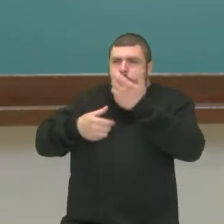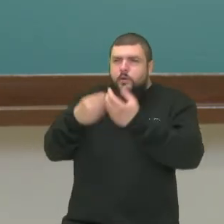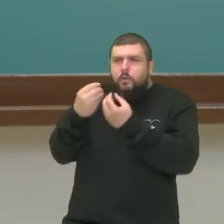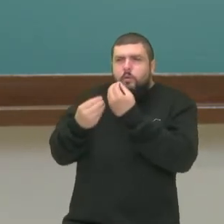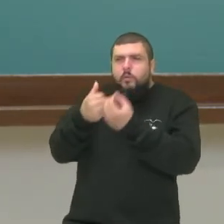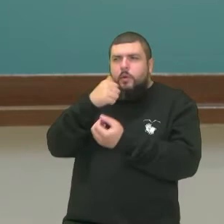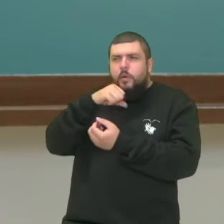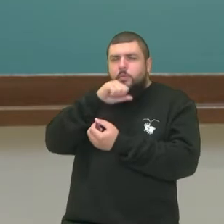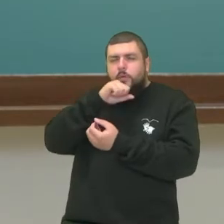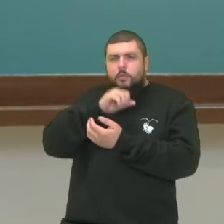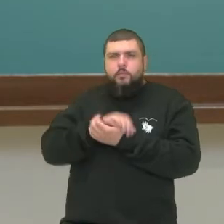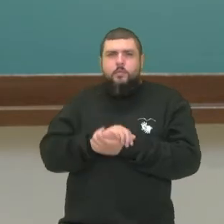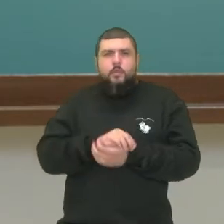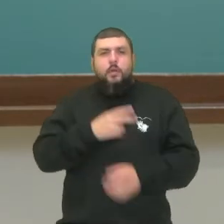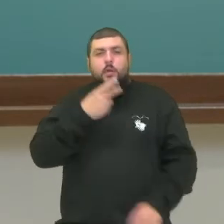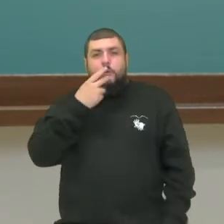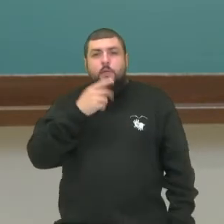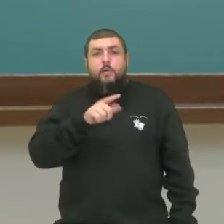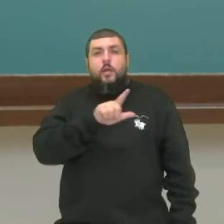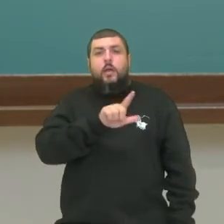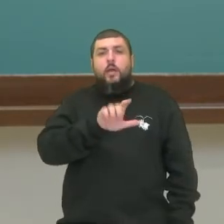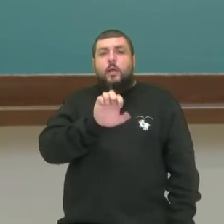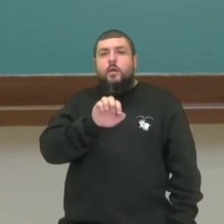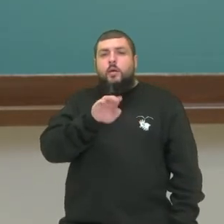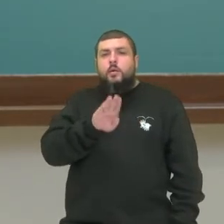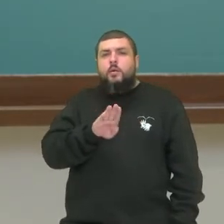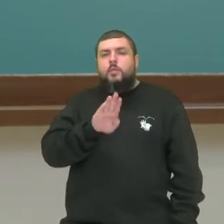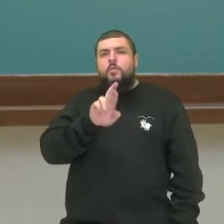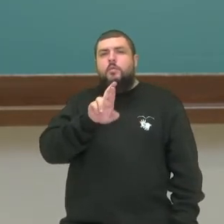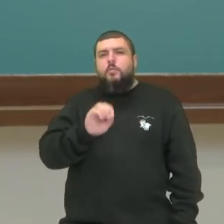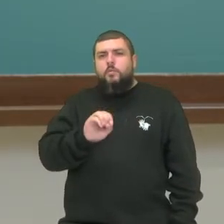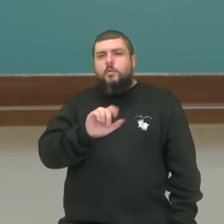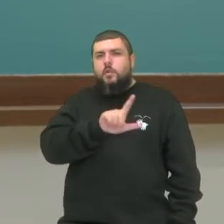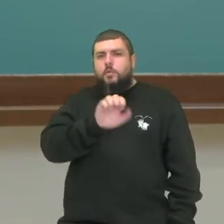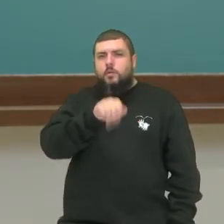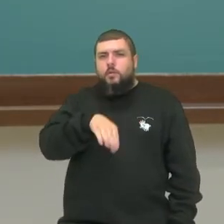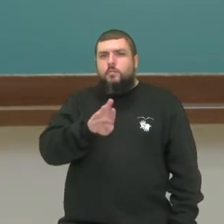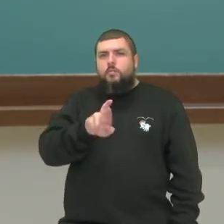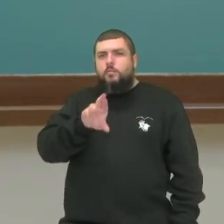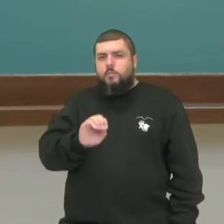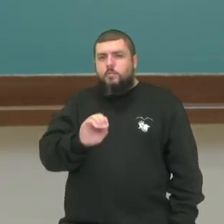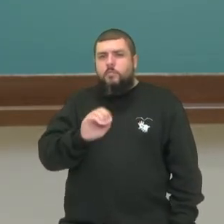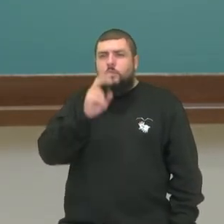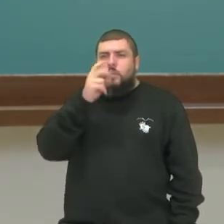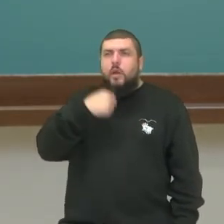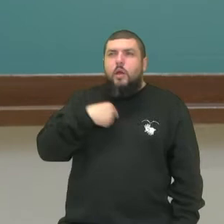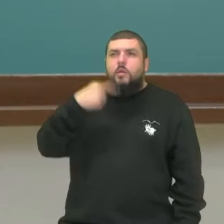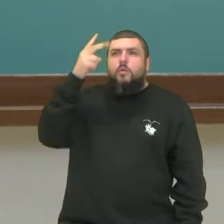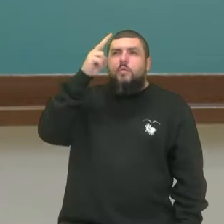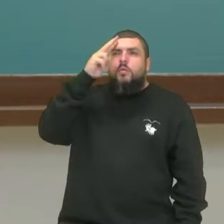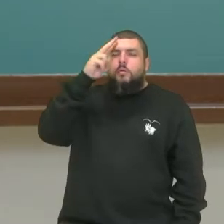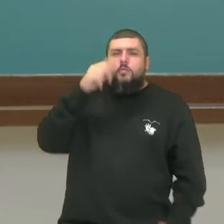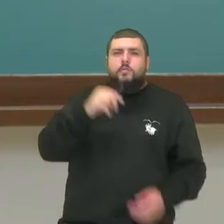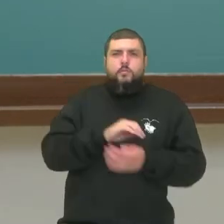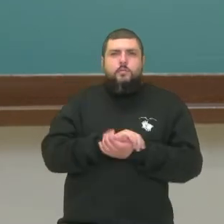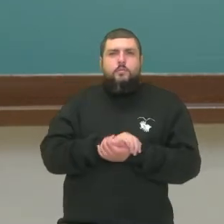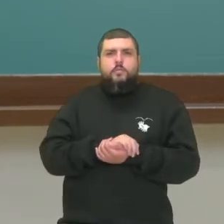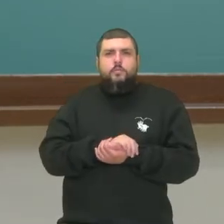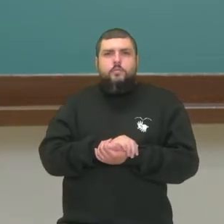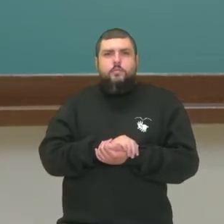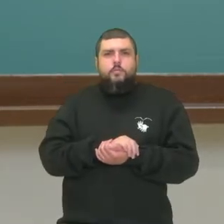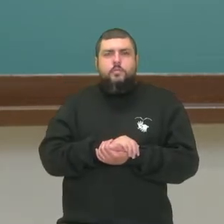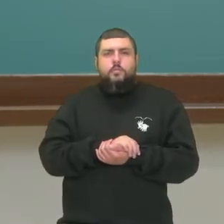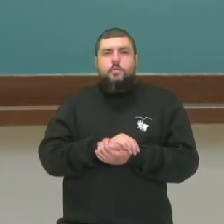Lembro, quem é que lembro? Eu lembro, então pelos verbos eu já identifico isso. Na letra B, qual o efeito de